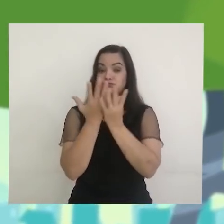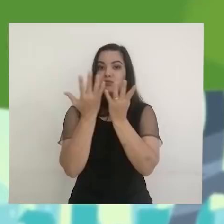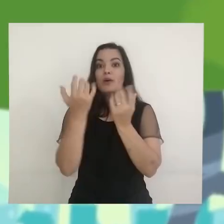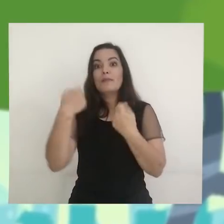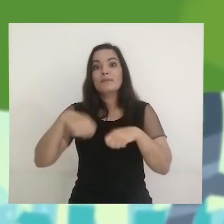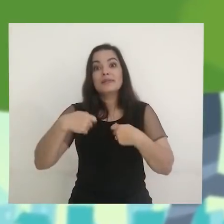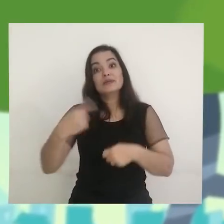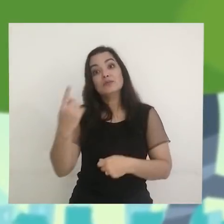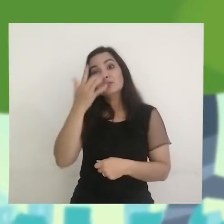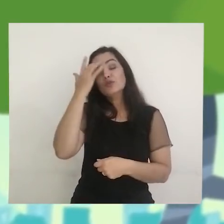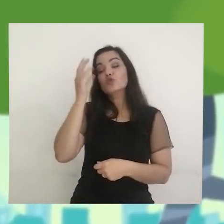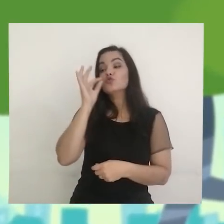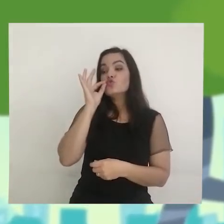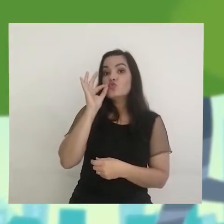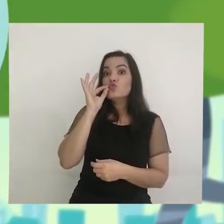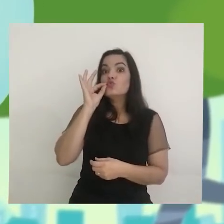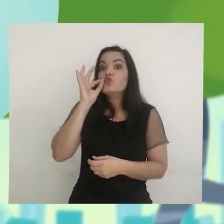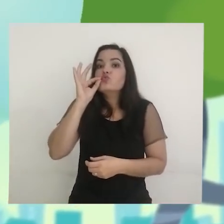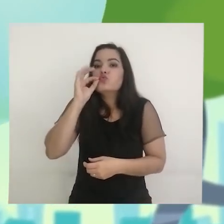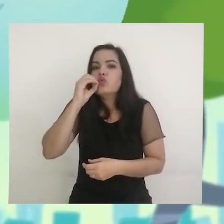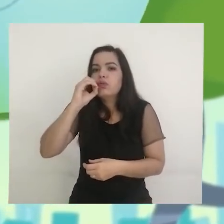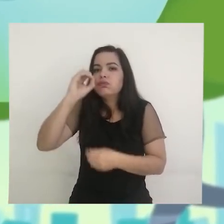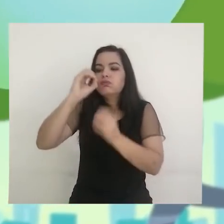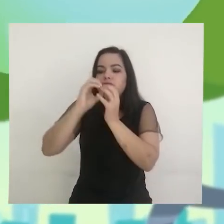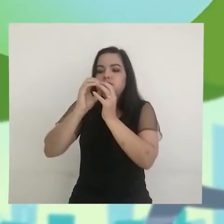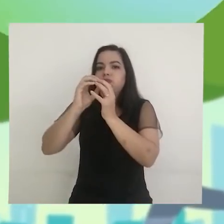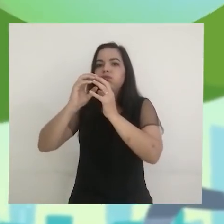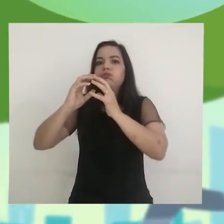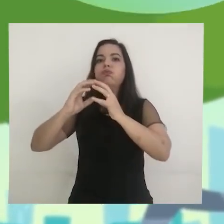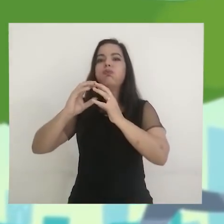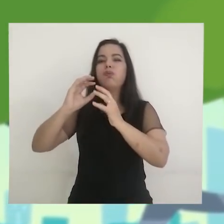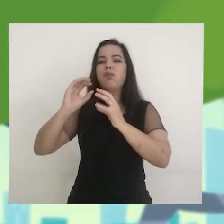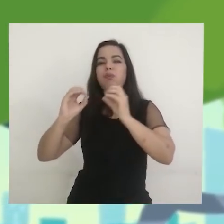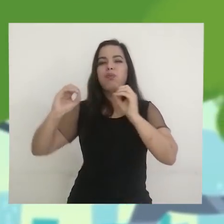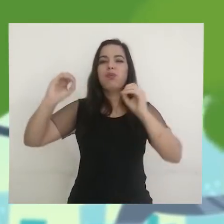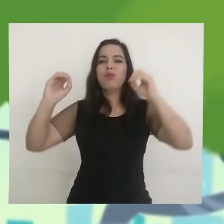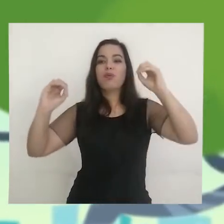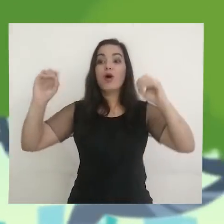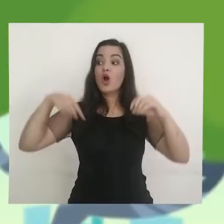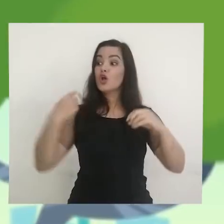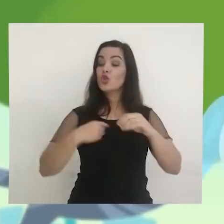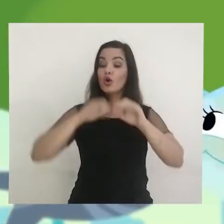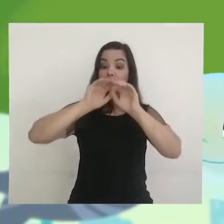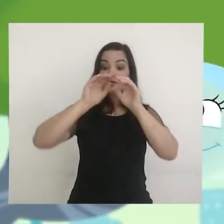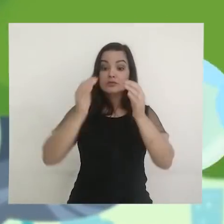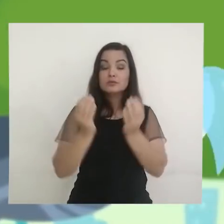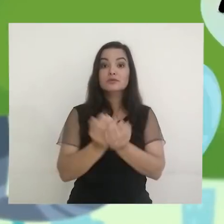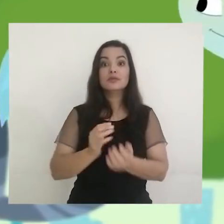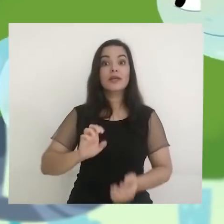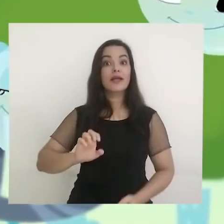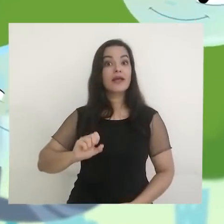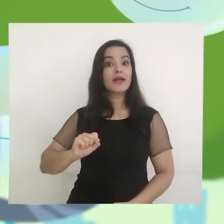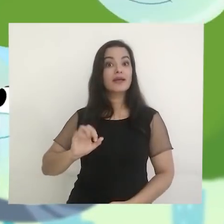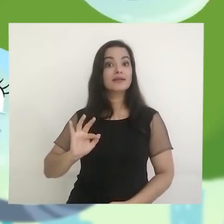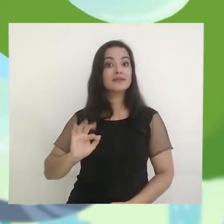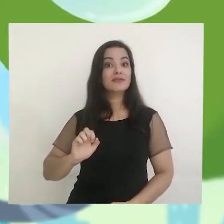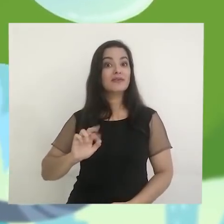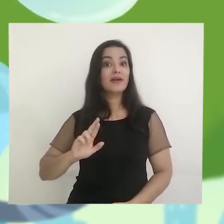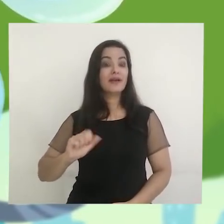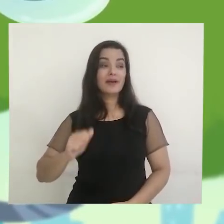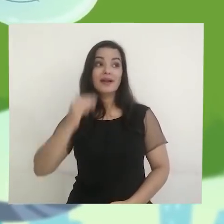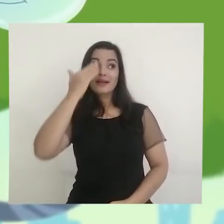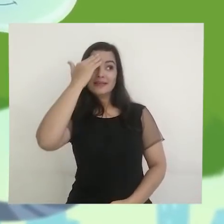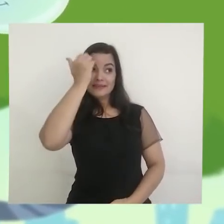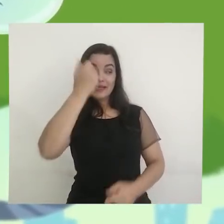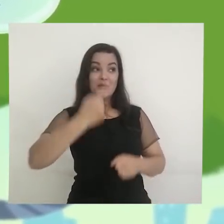e nossa roupa bolha encher de ar. Calma, espera, a gente é uma esfera, já sei. Por que somos redondas,